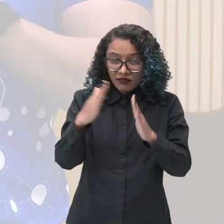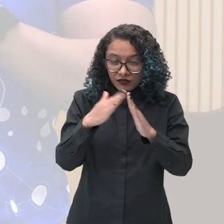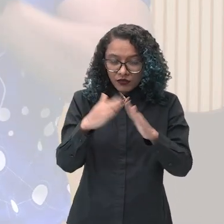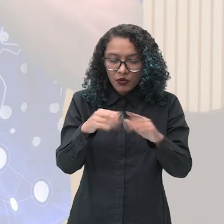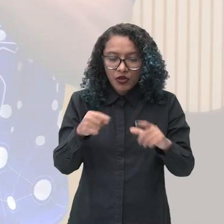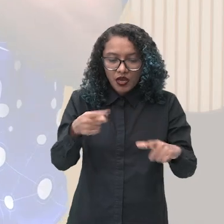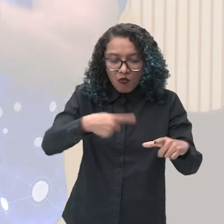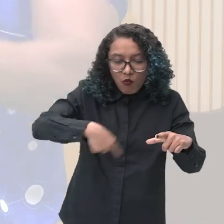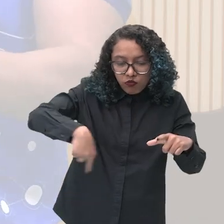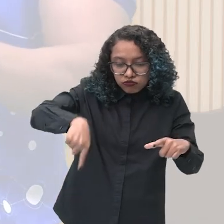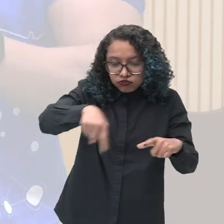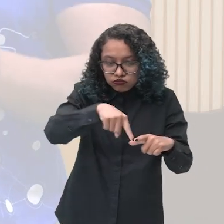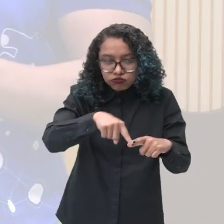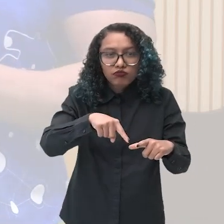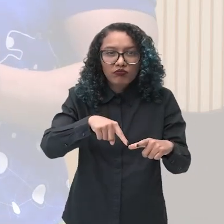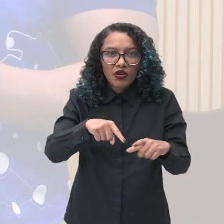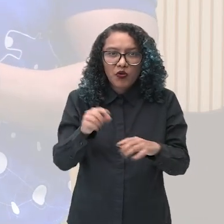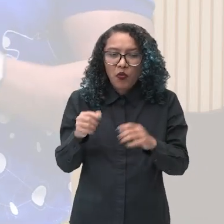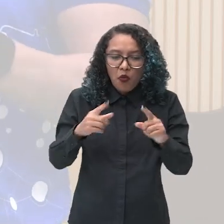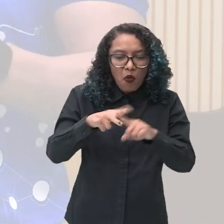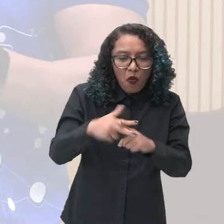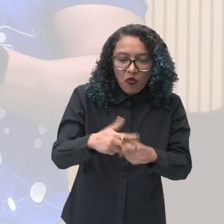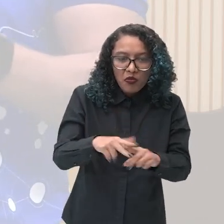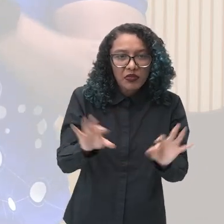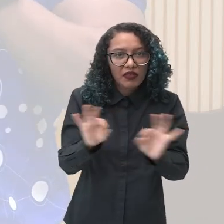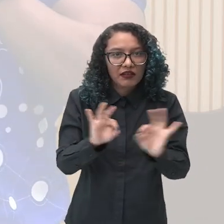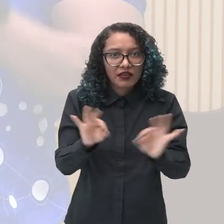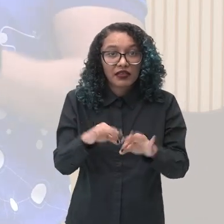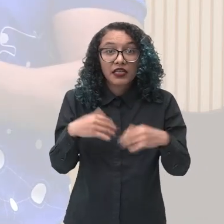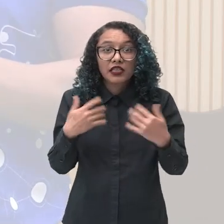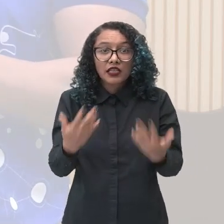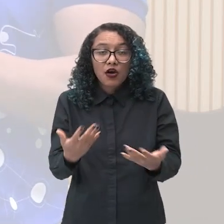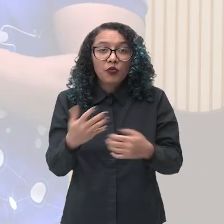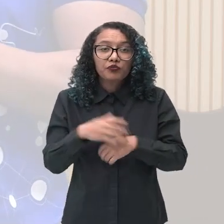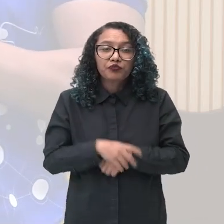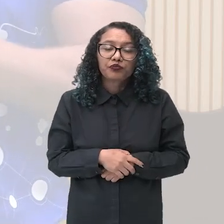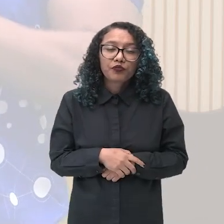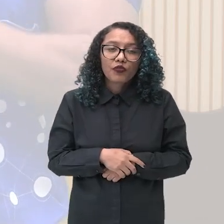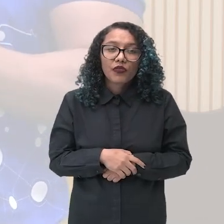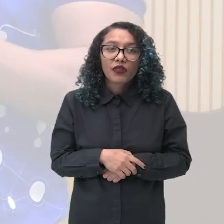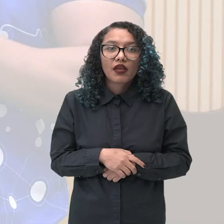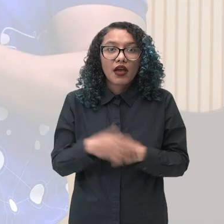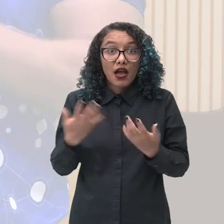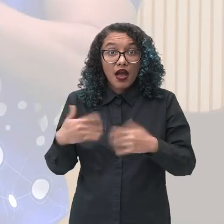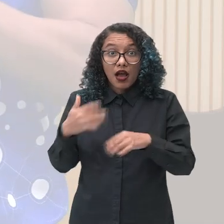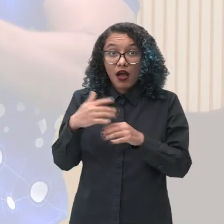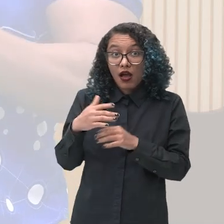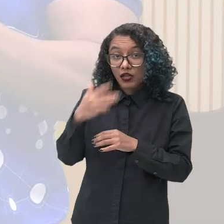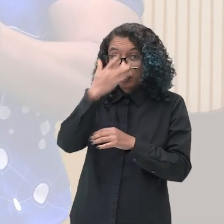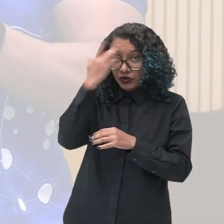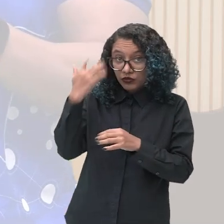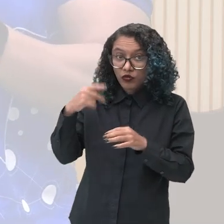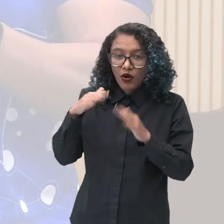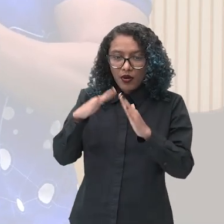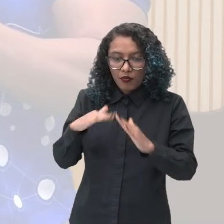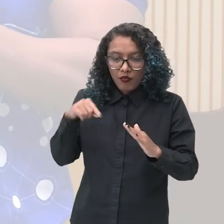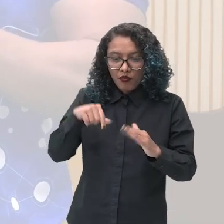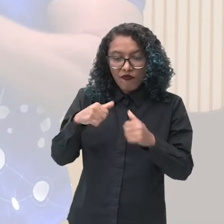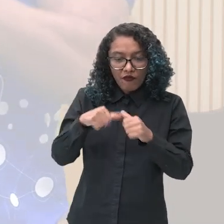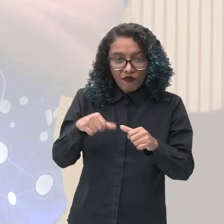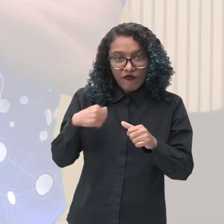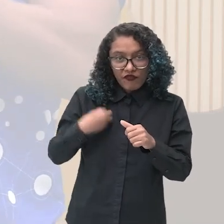lá consertar, o poder público não foi lá. E aí, as pessoas que moram na rua da sua casa, elas decidem ali chamar a atenção do poder